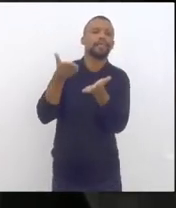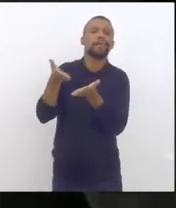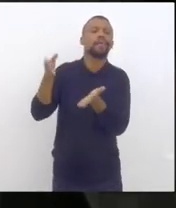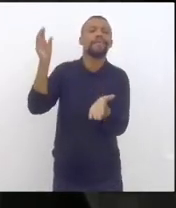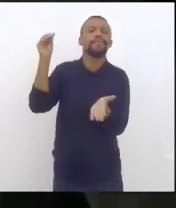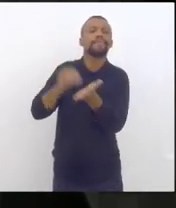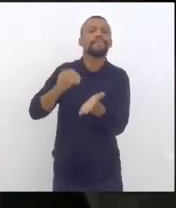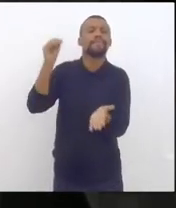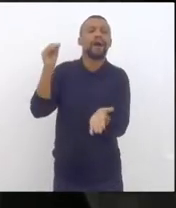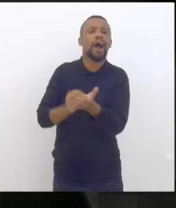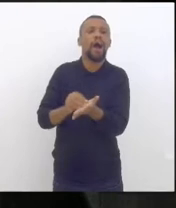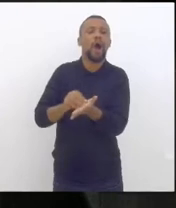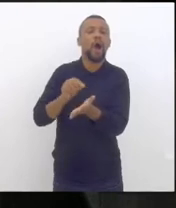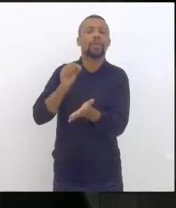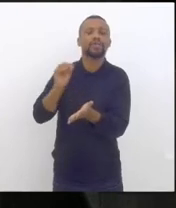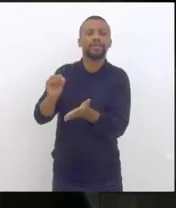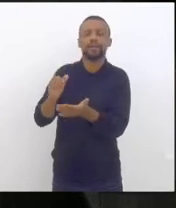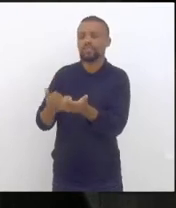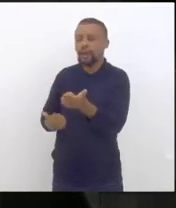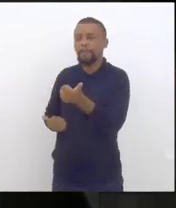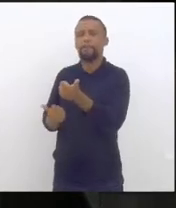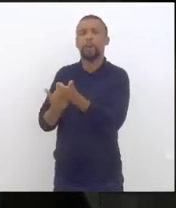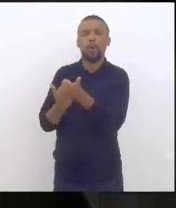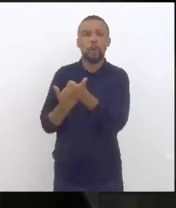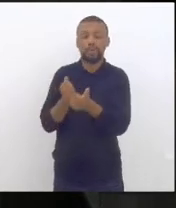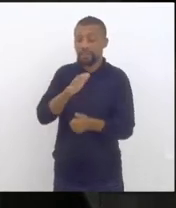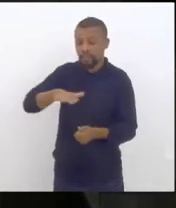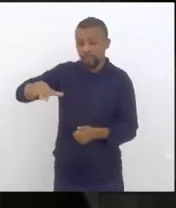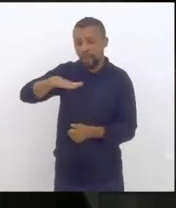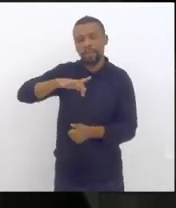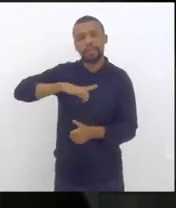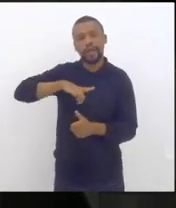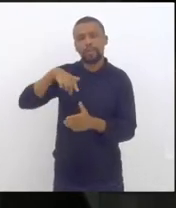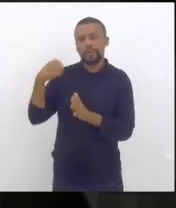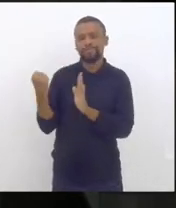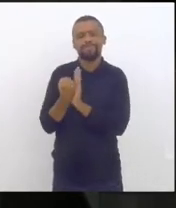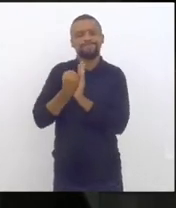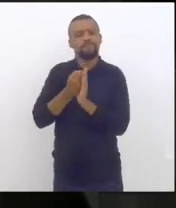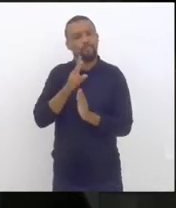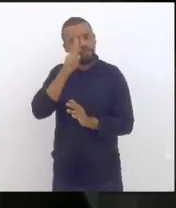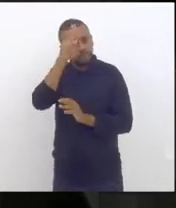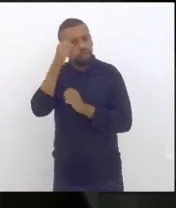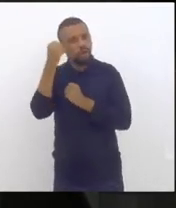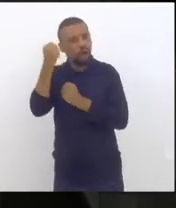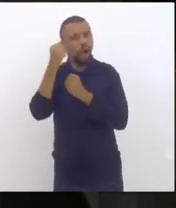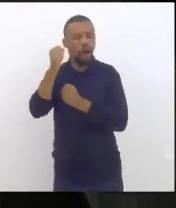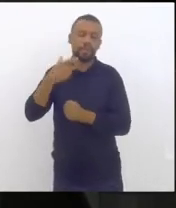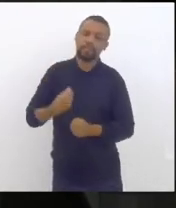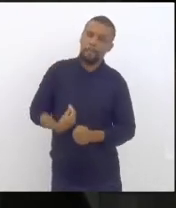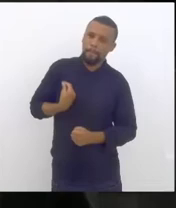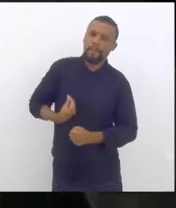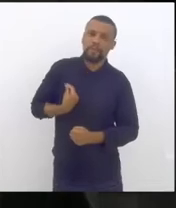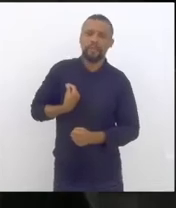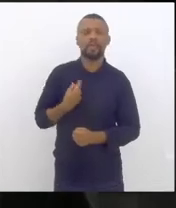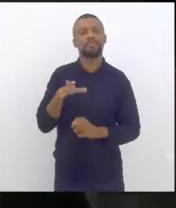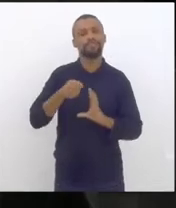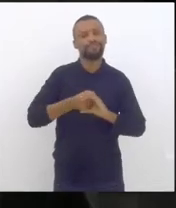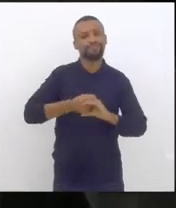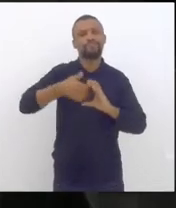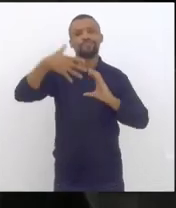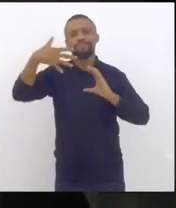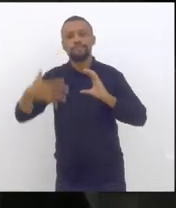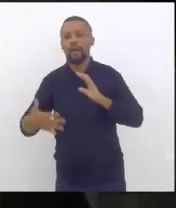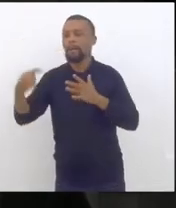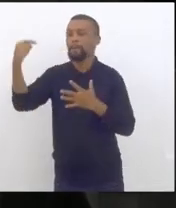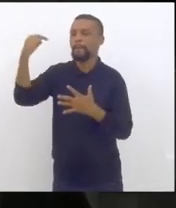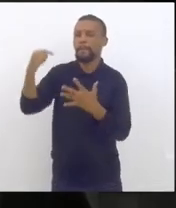falta da ausência são também territórios e potência e onde se fazem presentes elementos